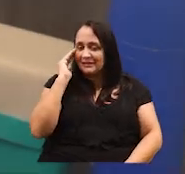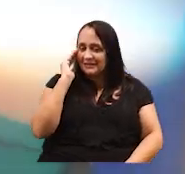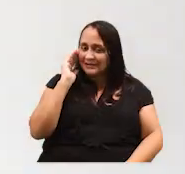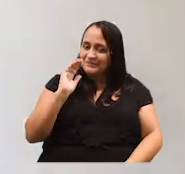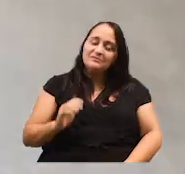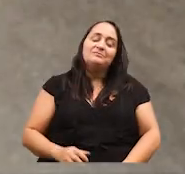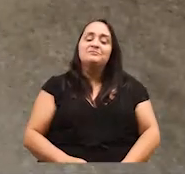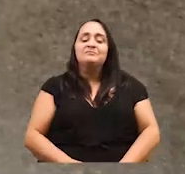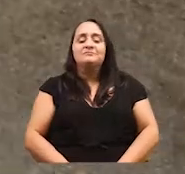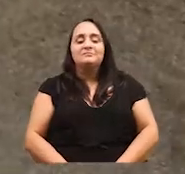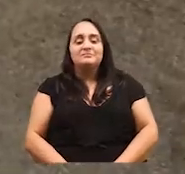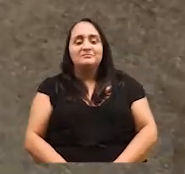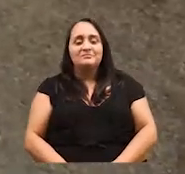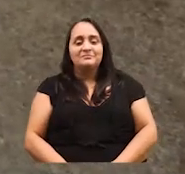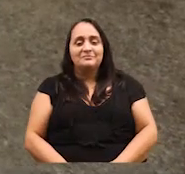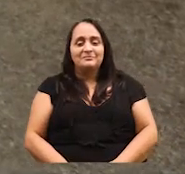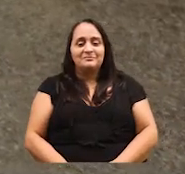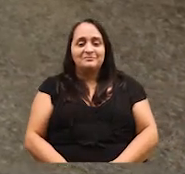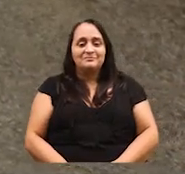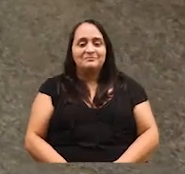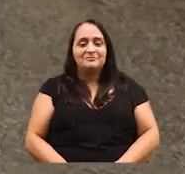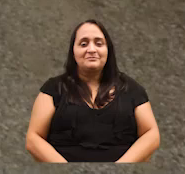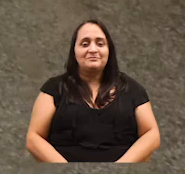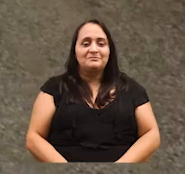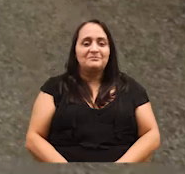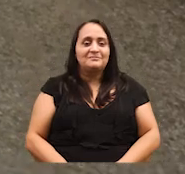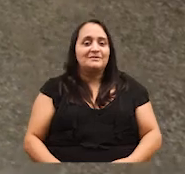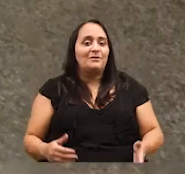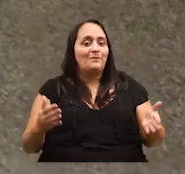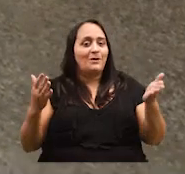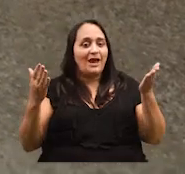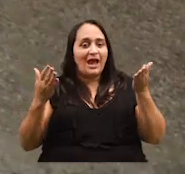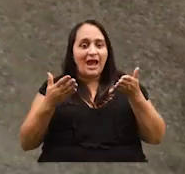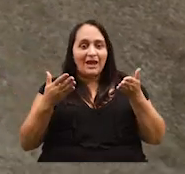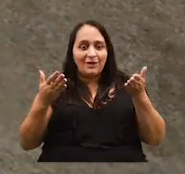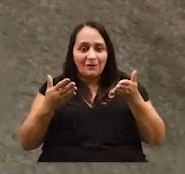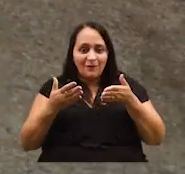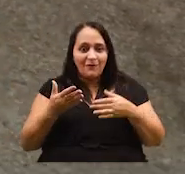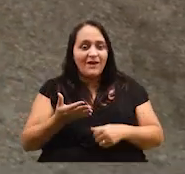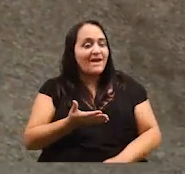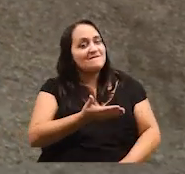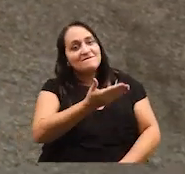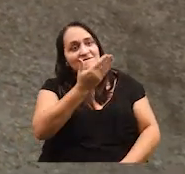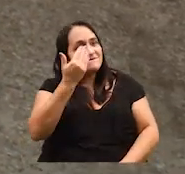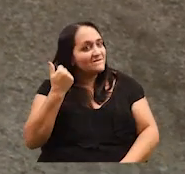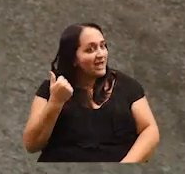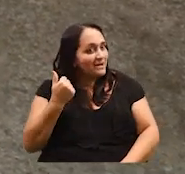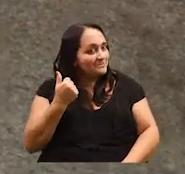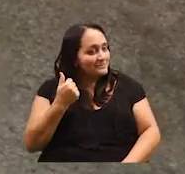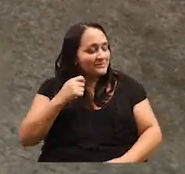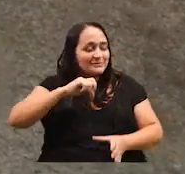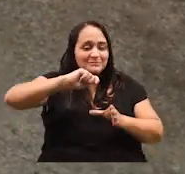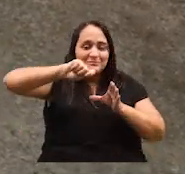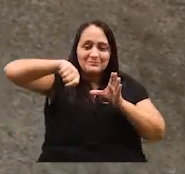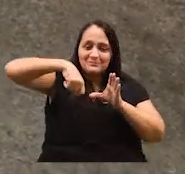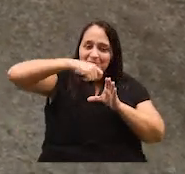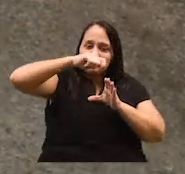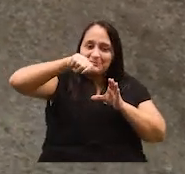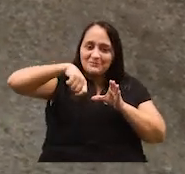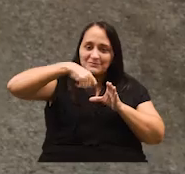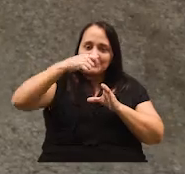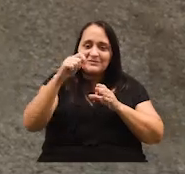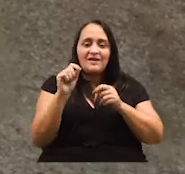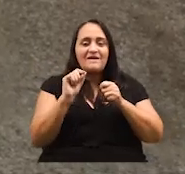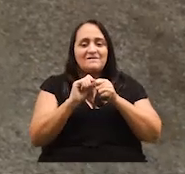comigo. Gente, vamos agora para a mão na massa. Vamos para a cozinha fazer a nossa